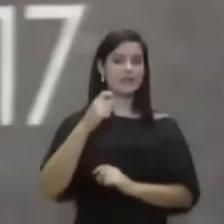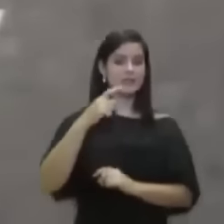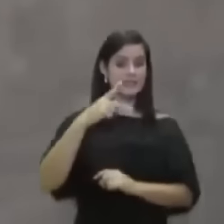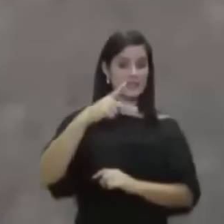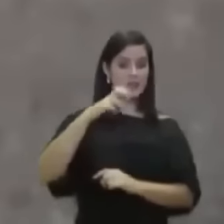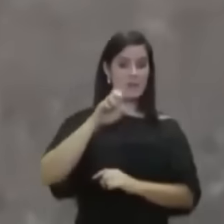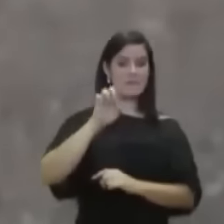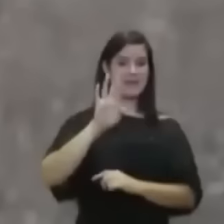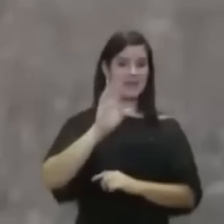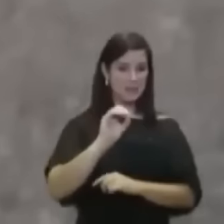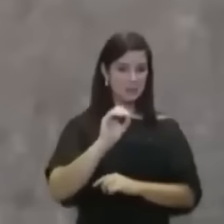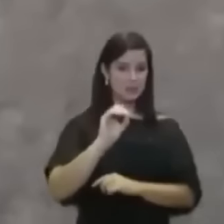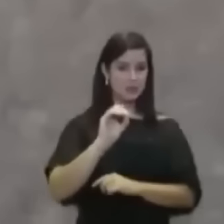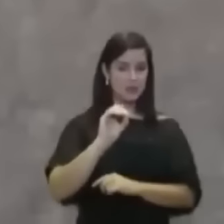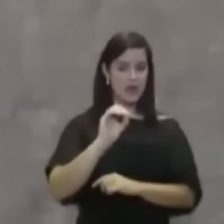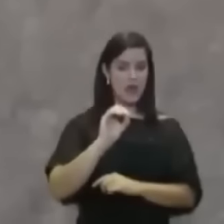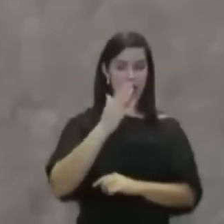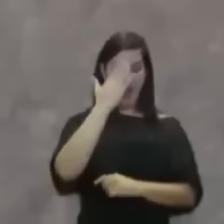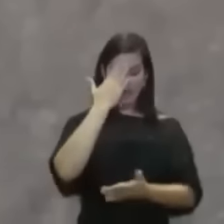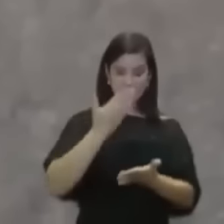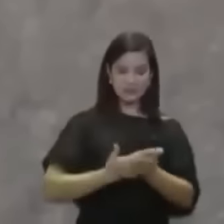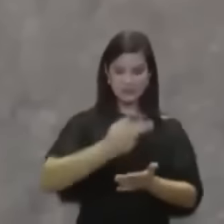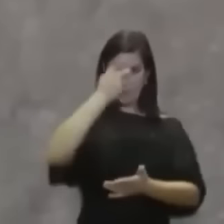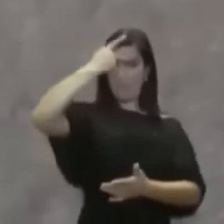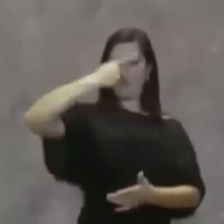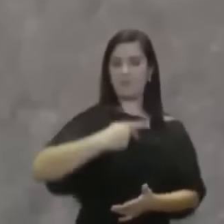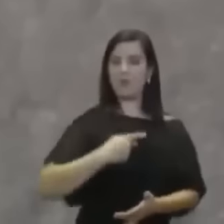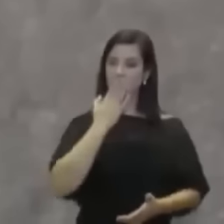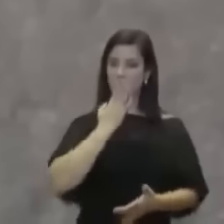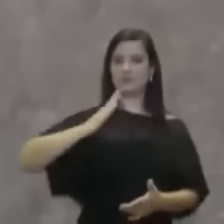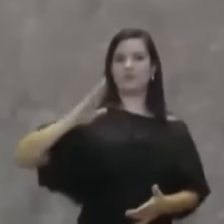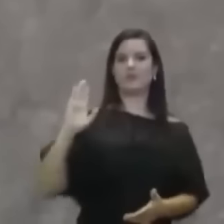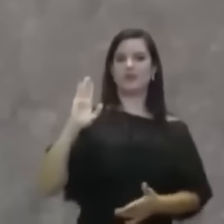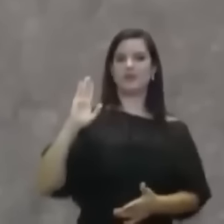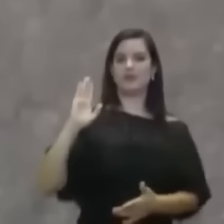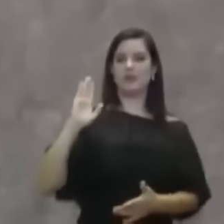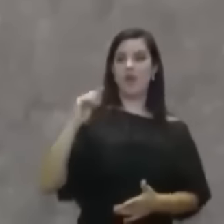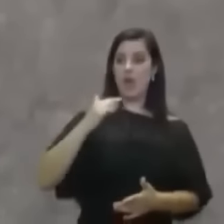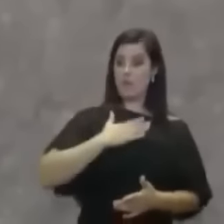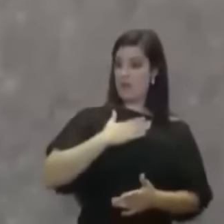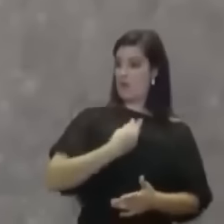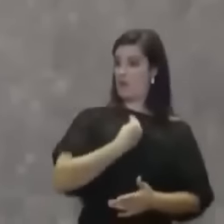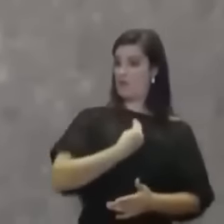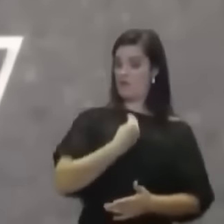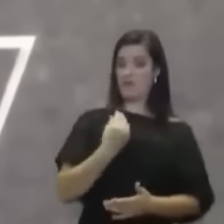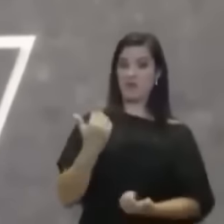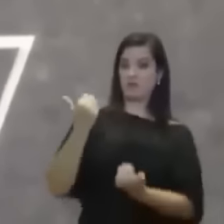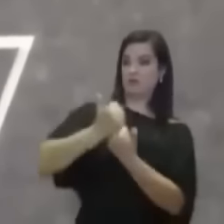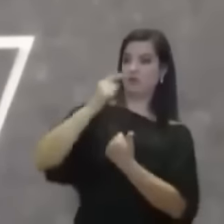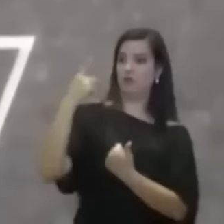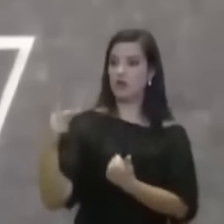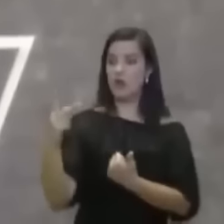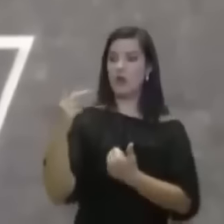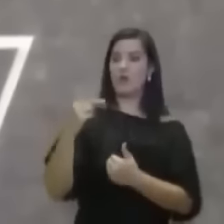em si, prometeu a Jesus dar sua vida por ele, Pedro negou Jesus. Quando Pedro